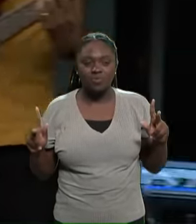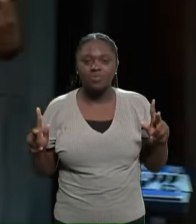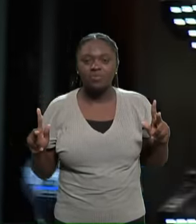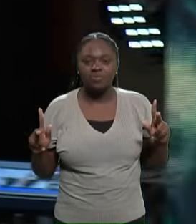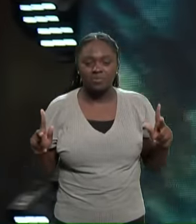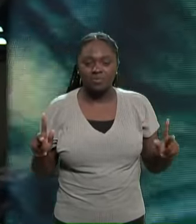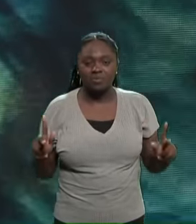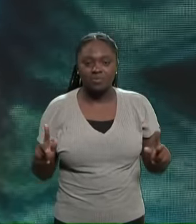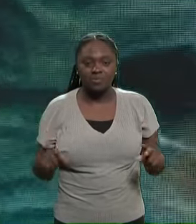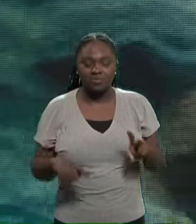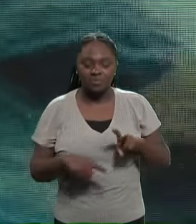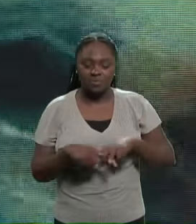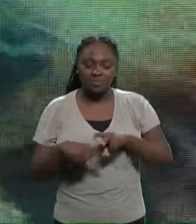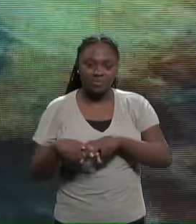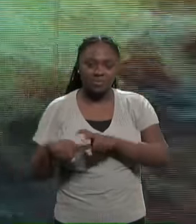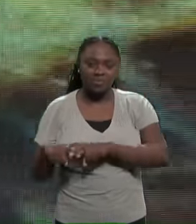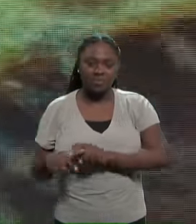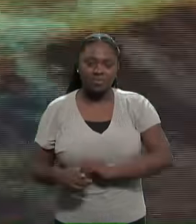Pode se assentar.